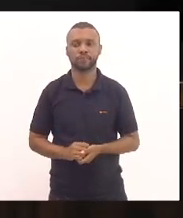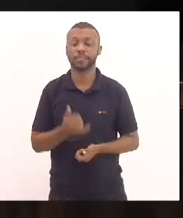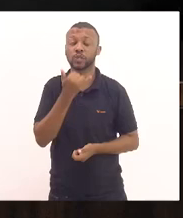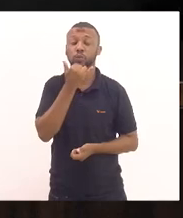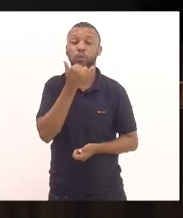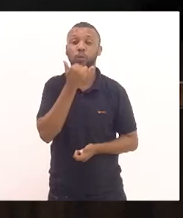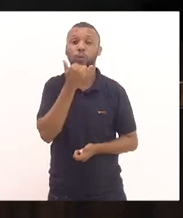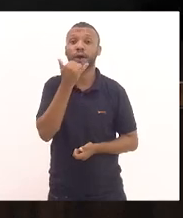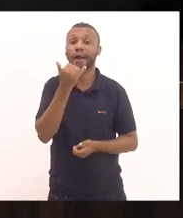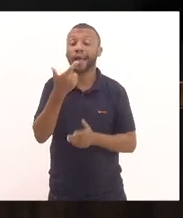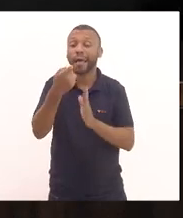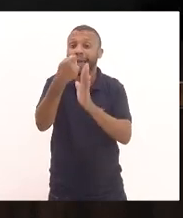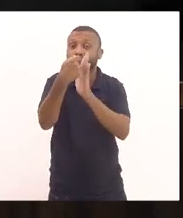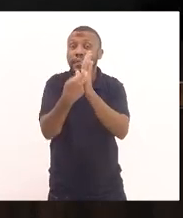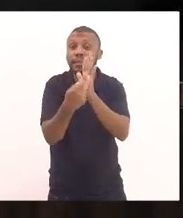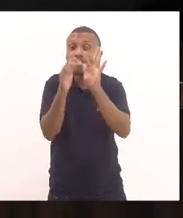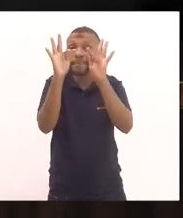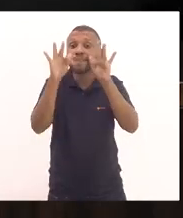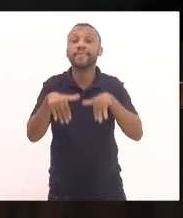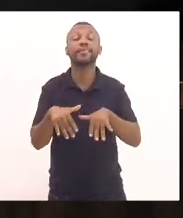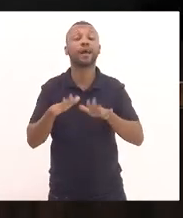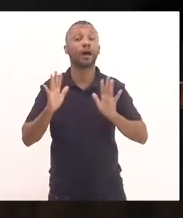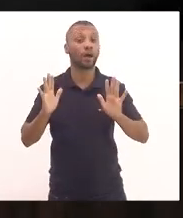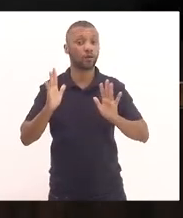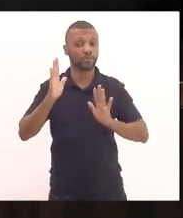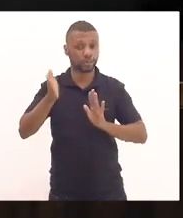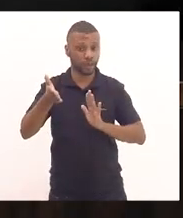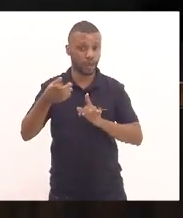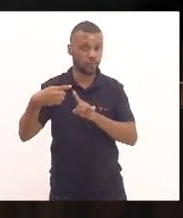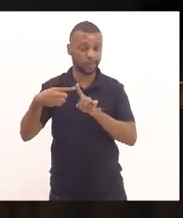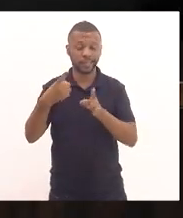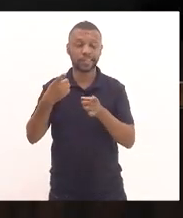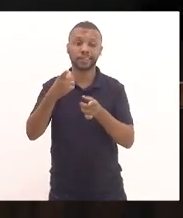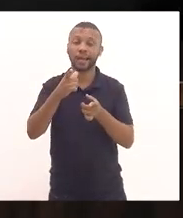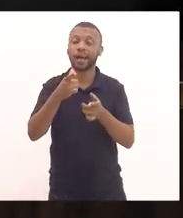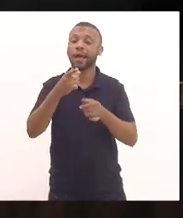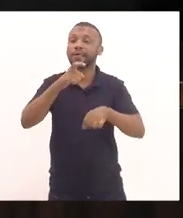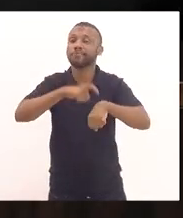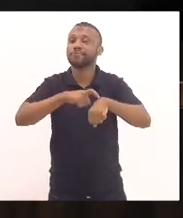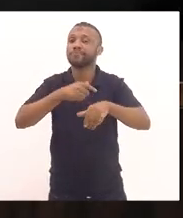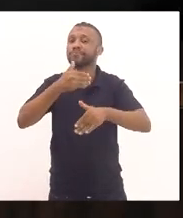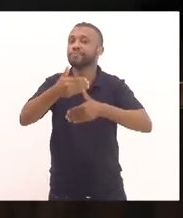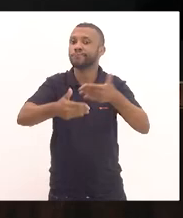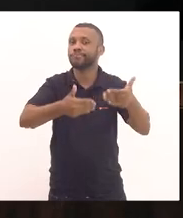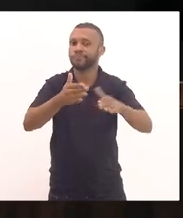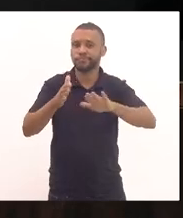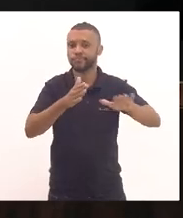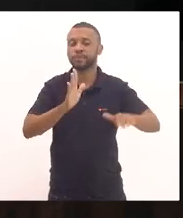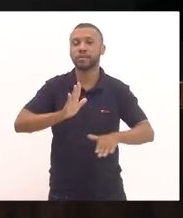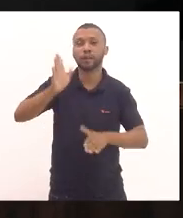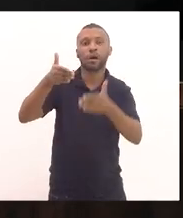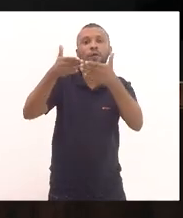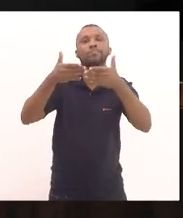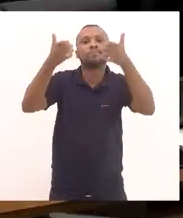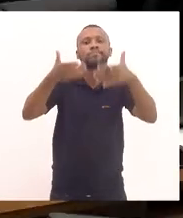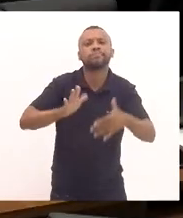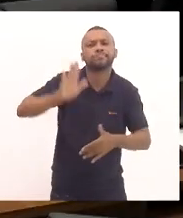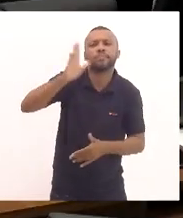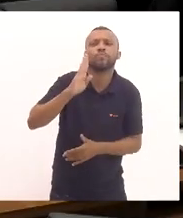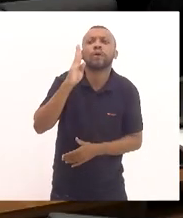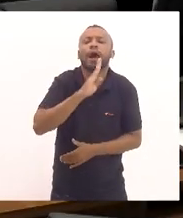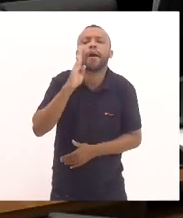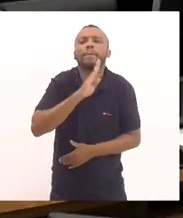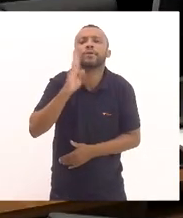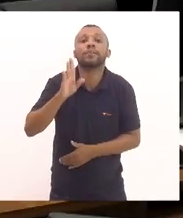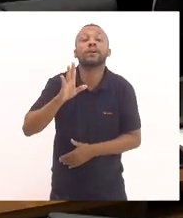É a redação final, porque está na urgência. Questão de ordem, presidente. Muito rapidinho.